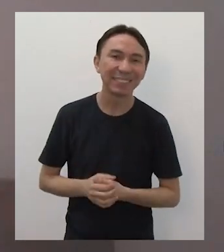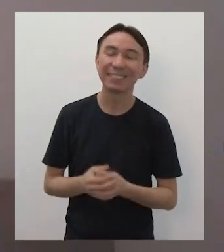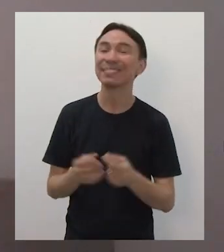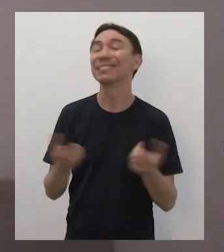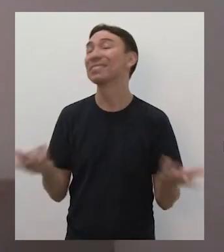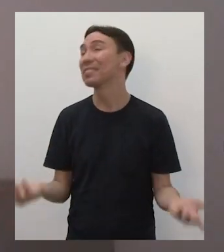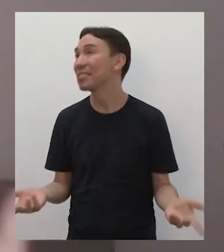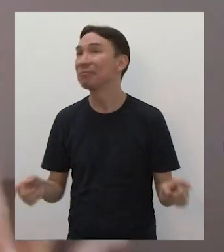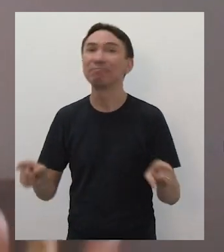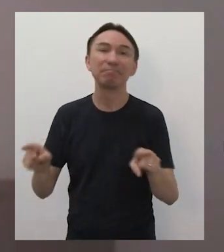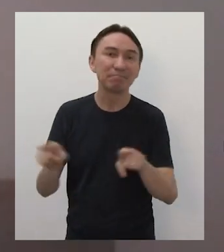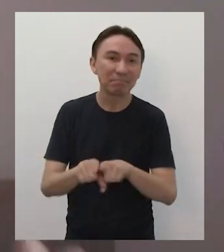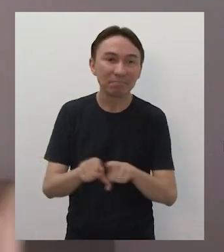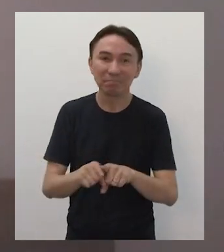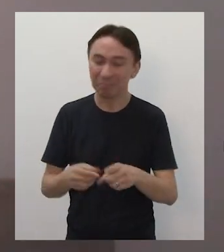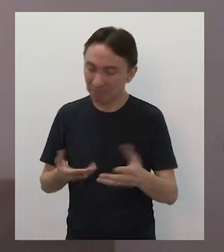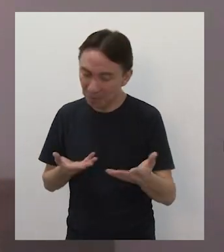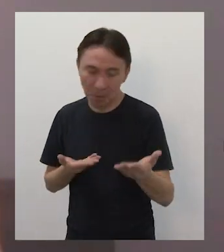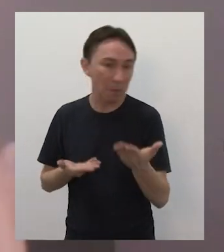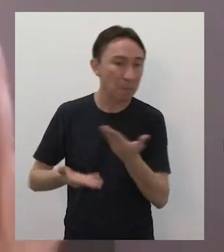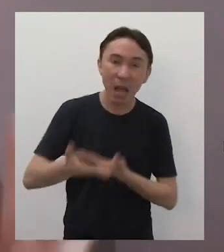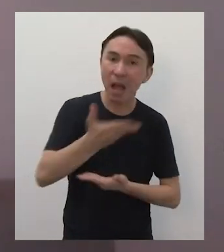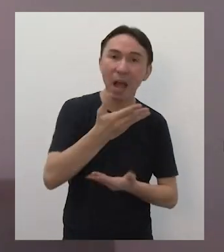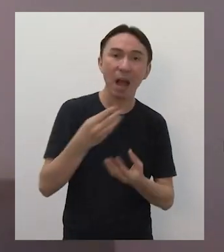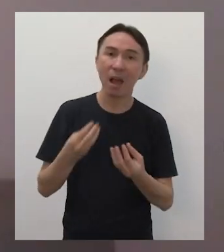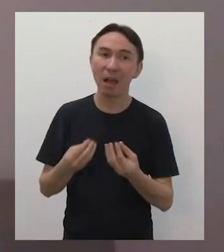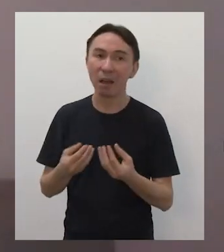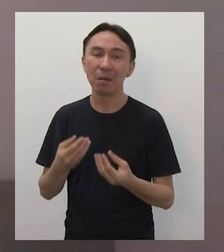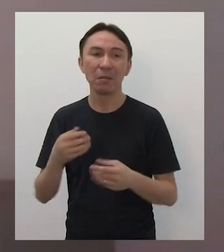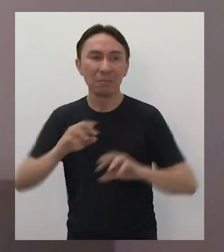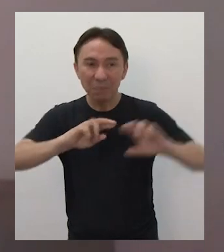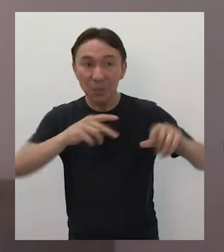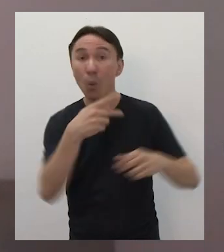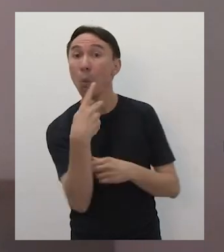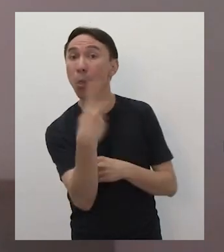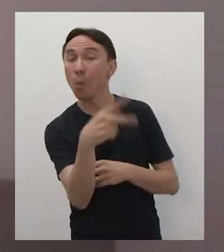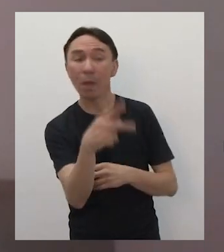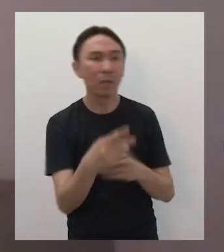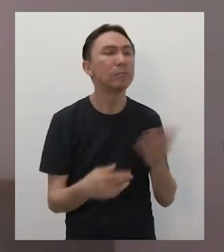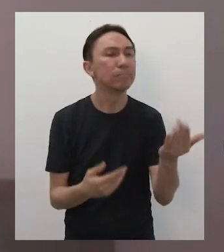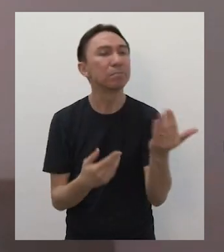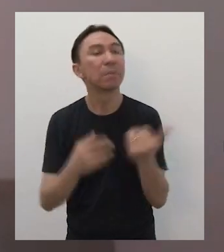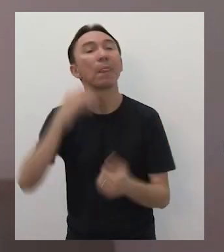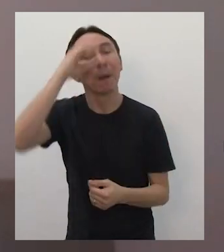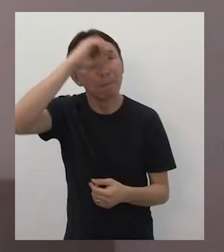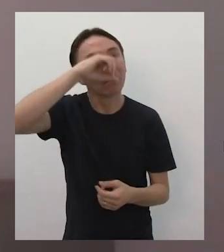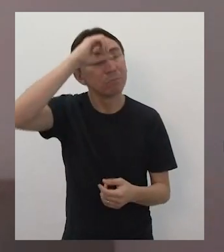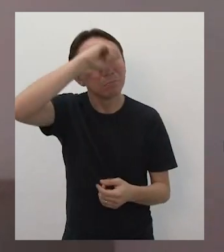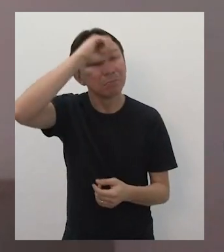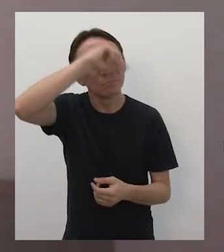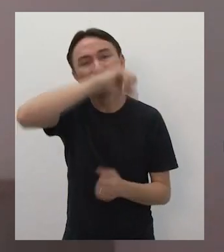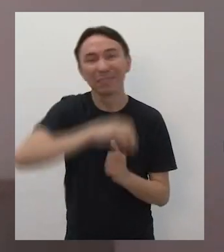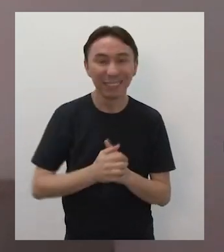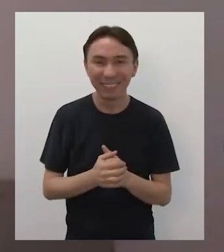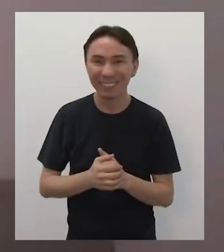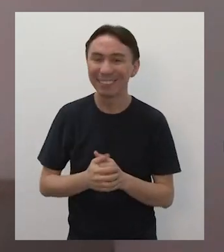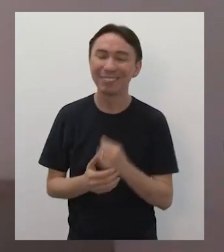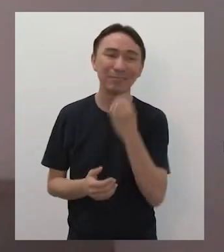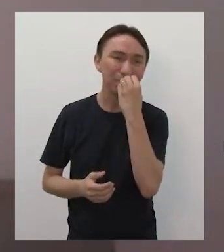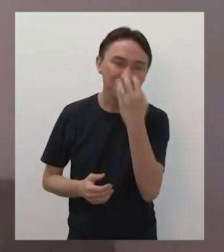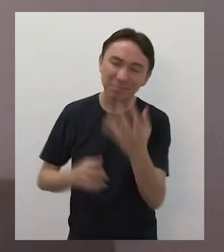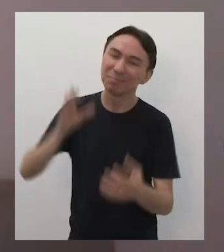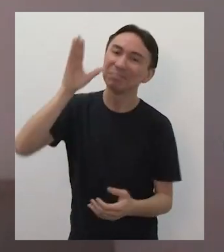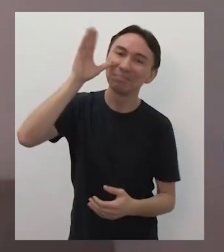compartilhar com o outro, aprender com o outro, está muito relacionado à curiosidade para aprender e também ao